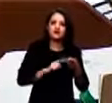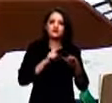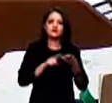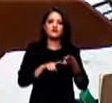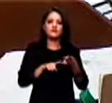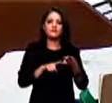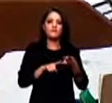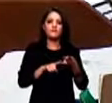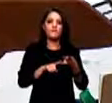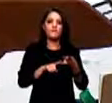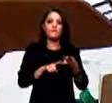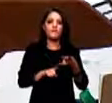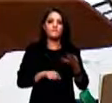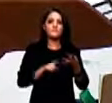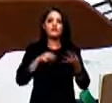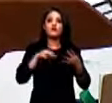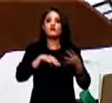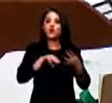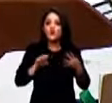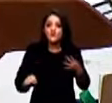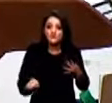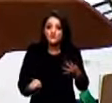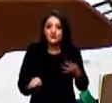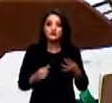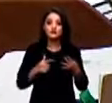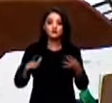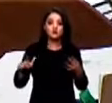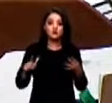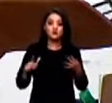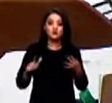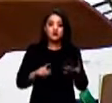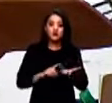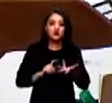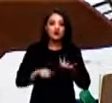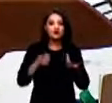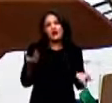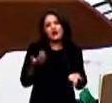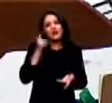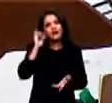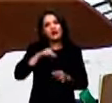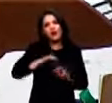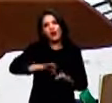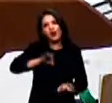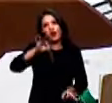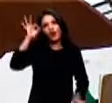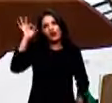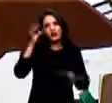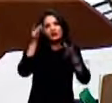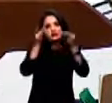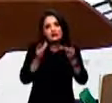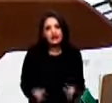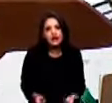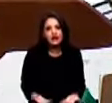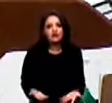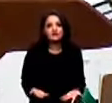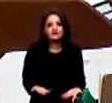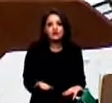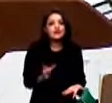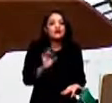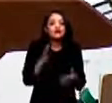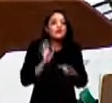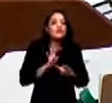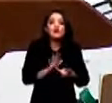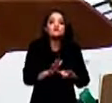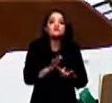37132, MS 37522, já para não cansar Vossas Excelências, não me poupo da matéria, mas é